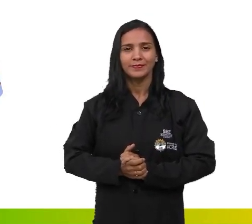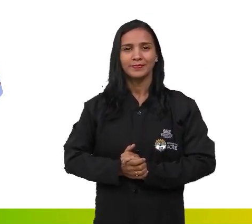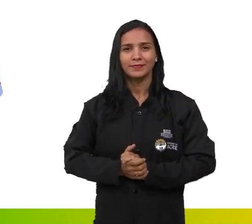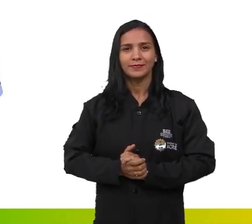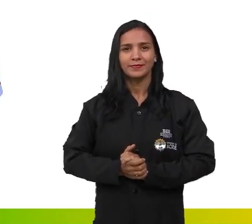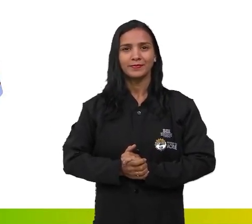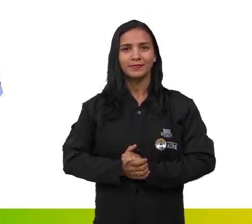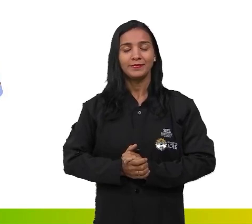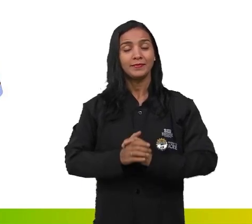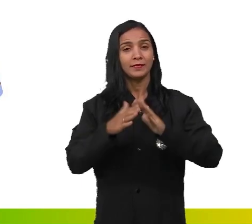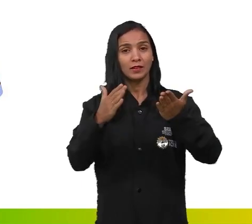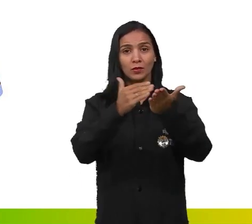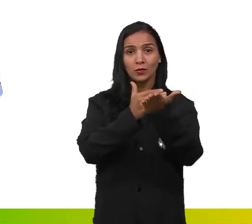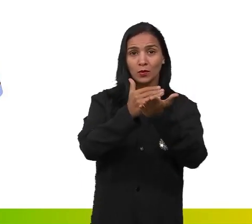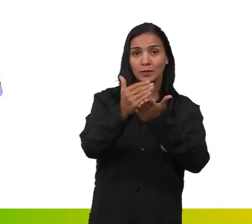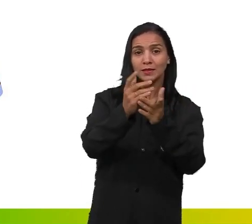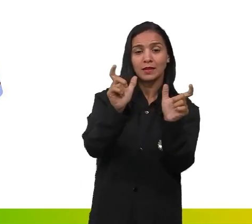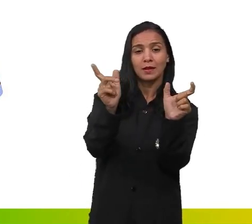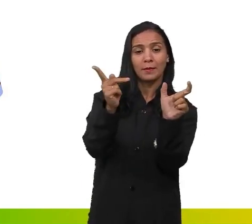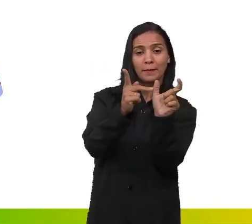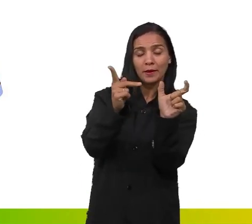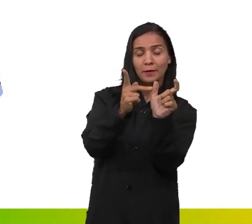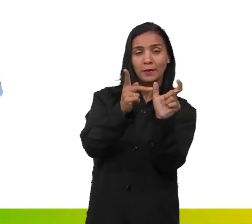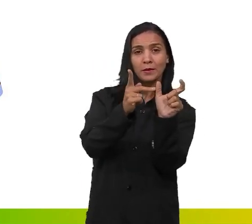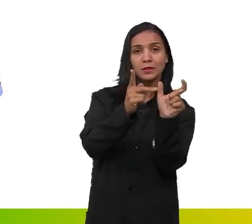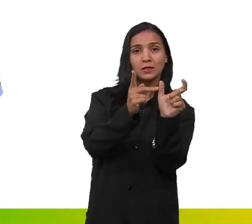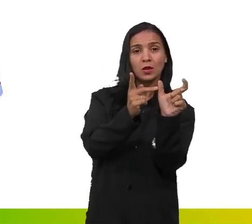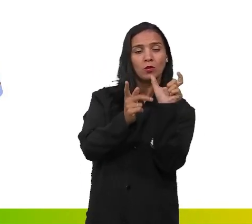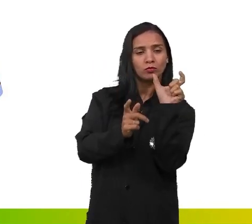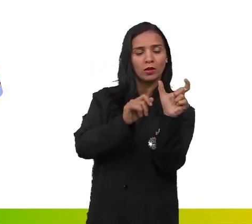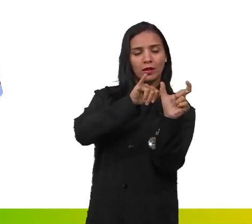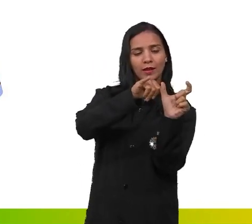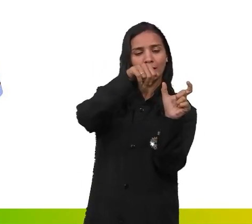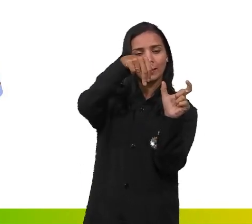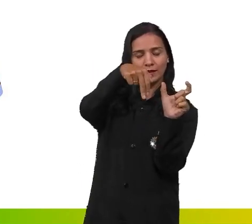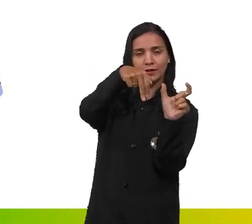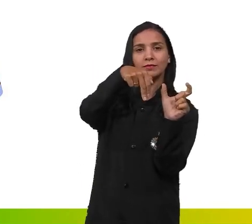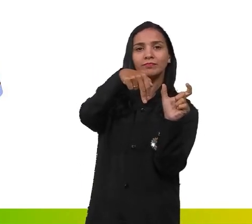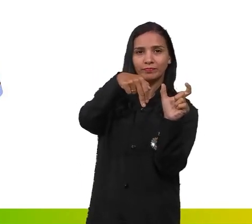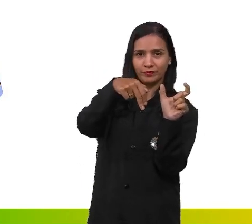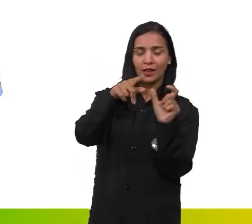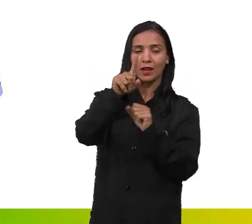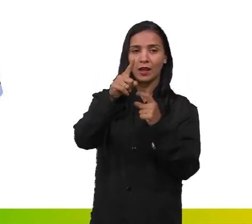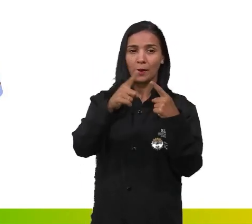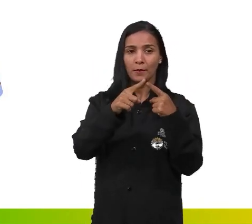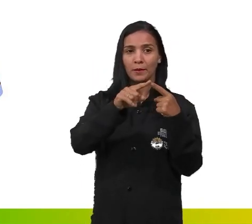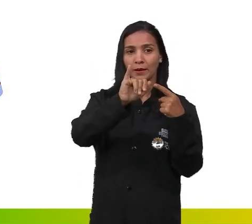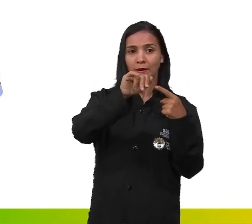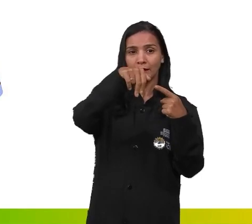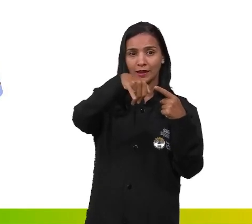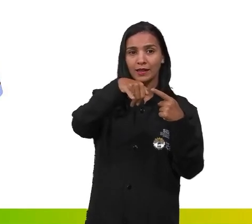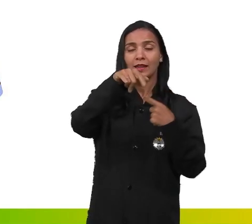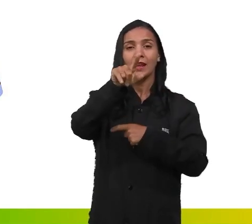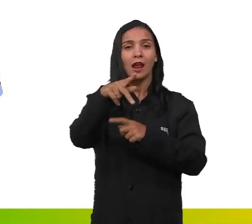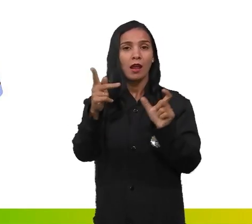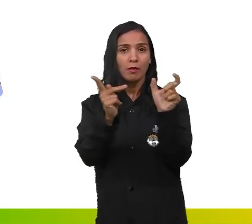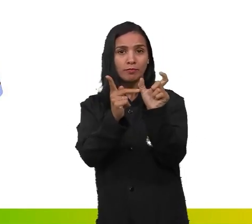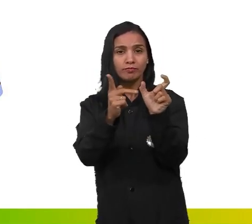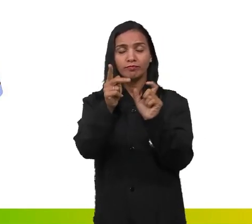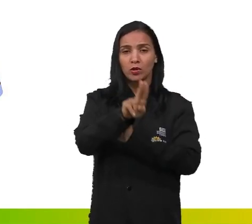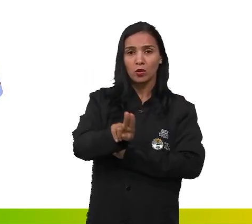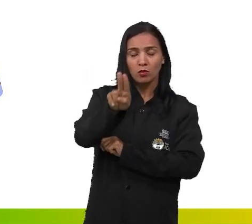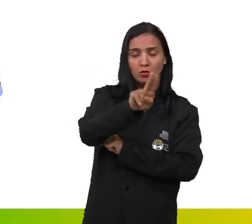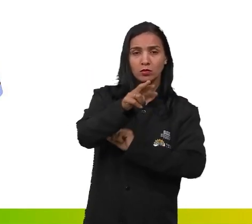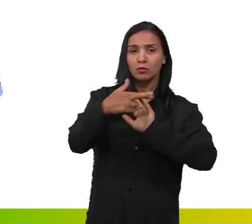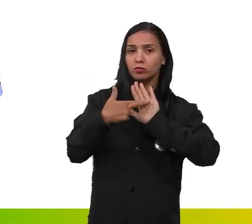Vamos começar pela preposição in. In é uma preposição utilizada para indicar tempo